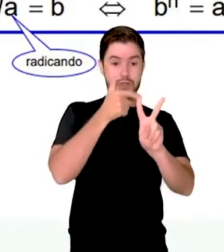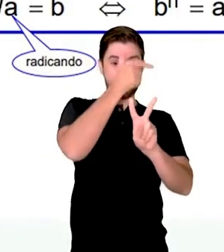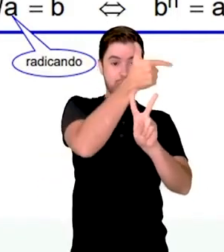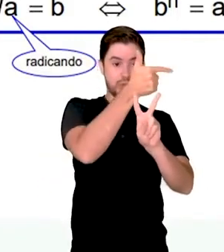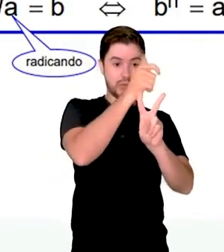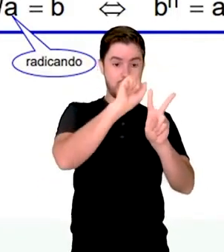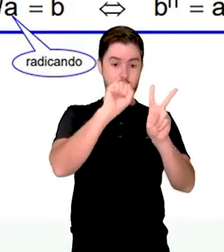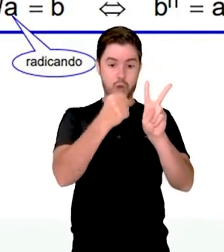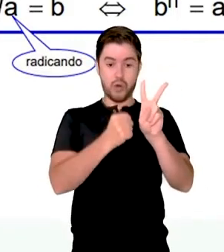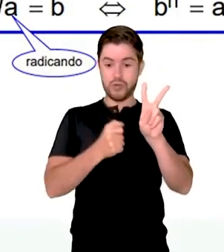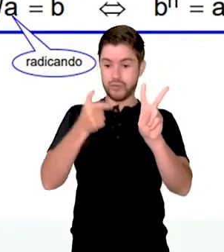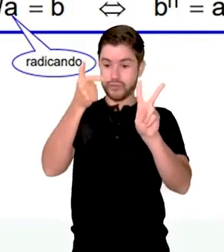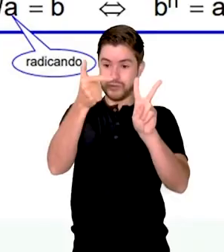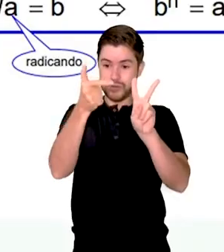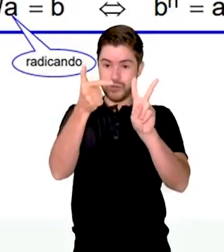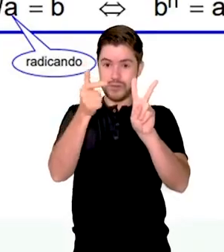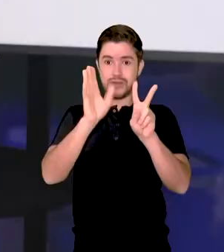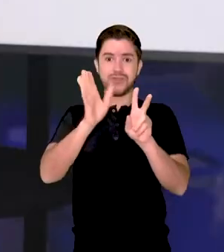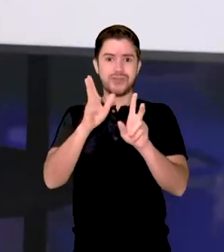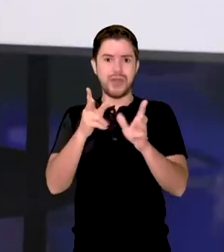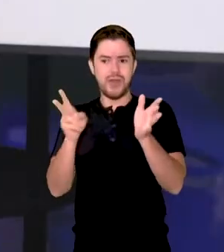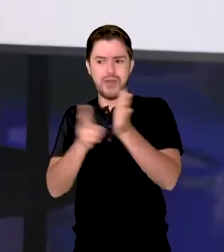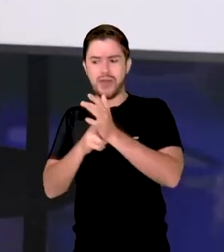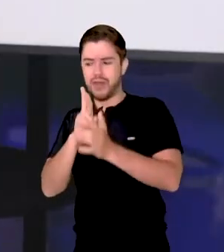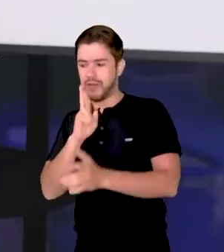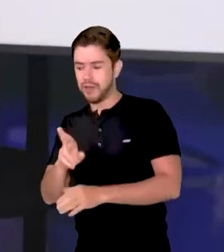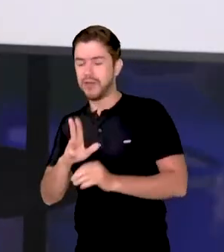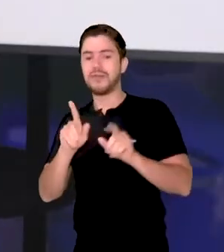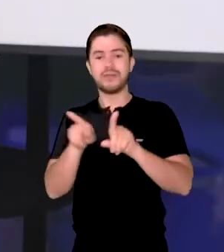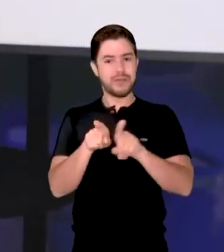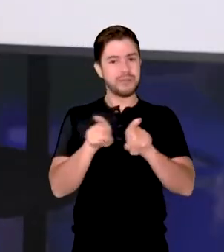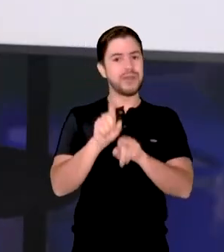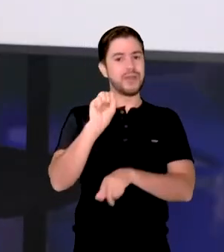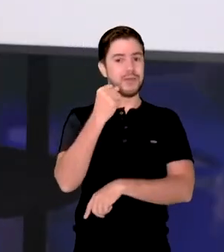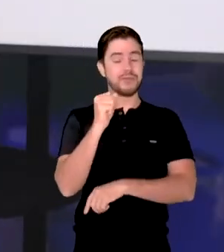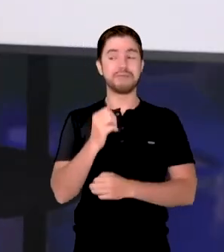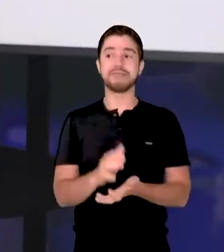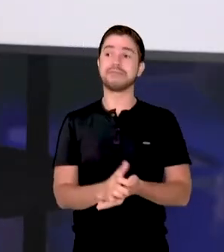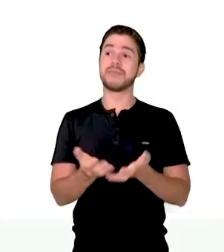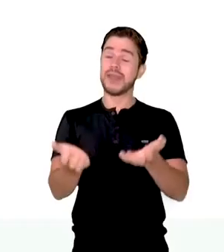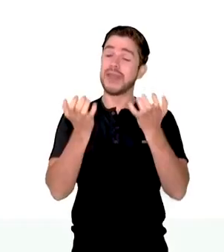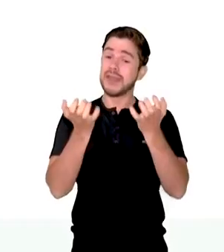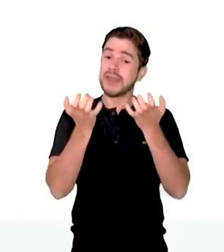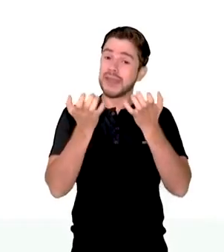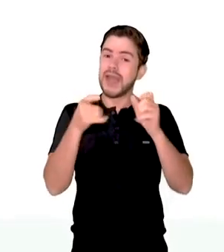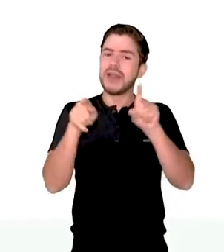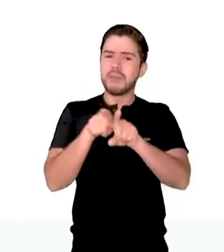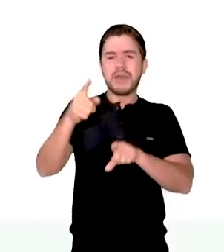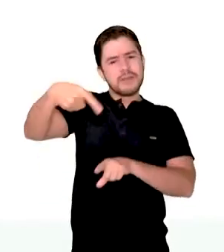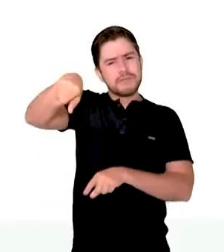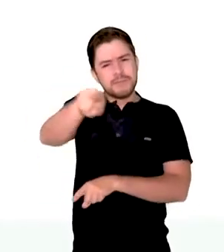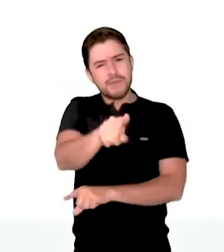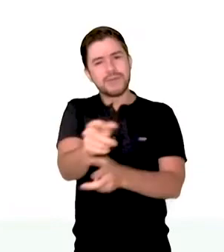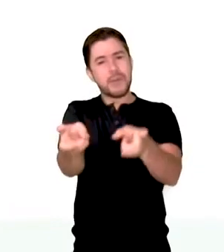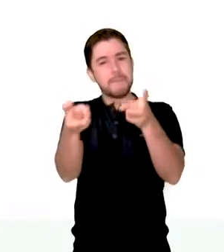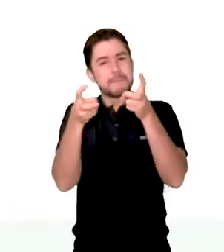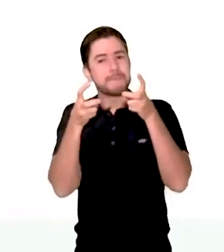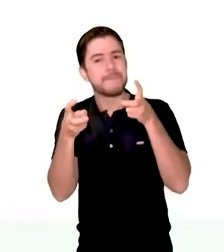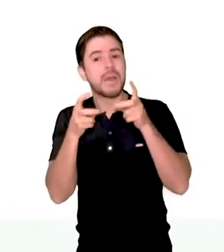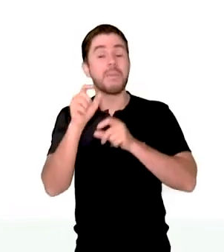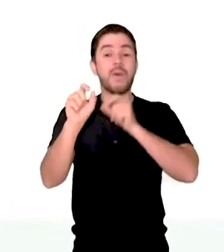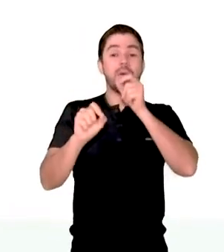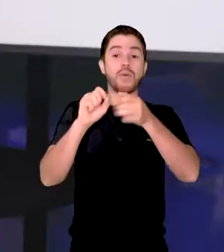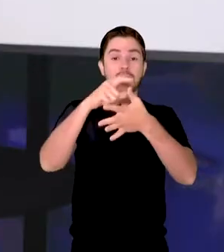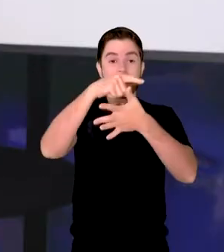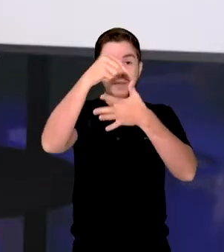da Raiz Esse resultado também me dá oito agora galera eu queria muito que vocês perceber sem alguns